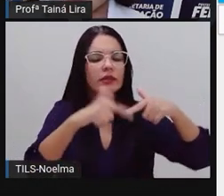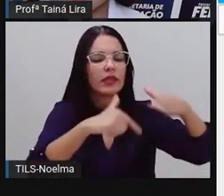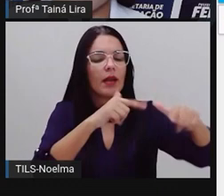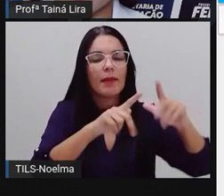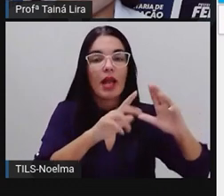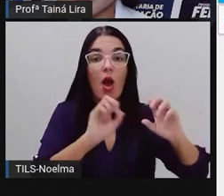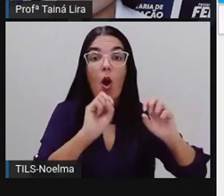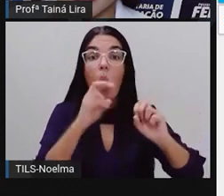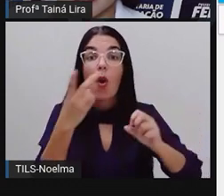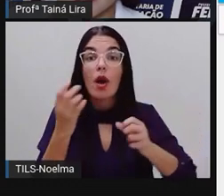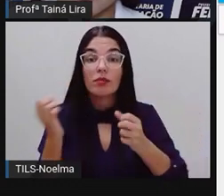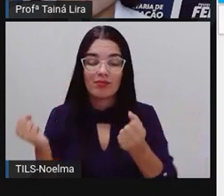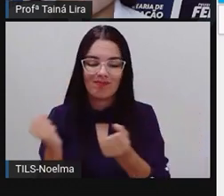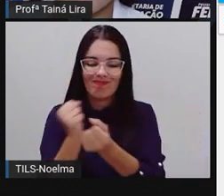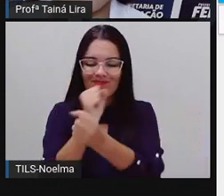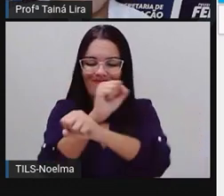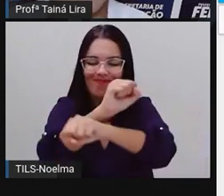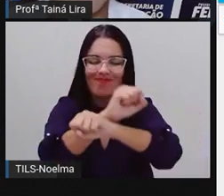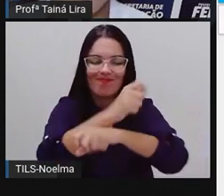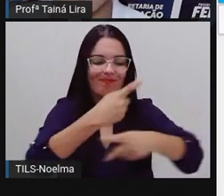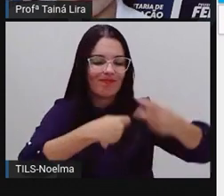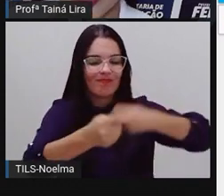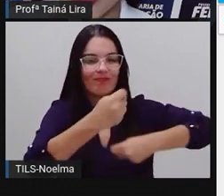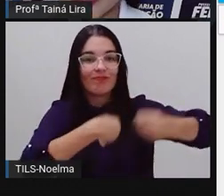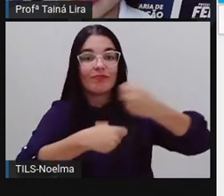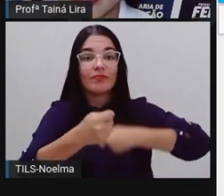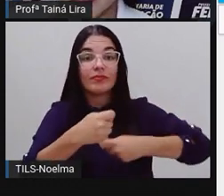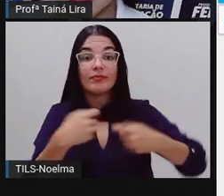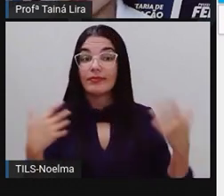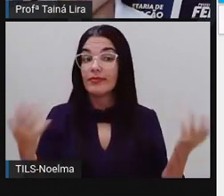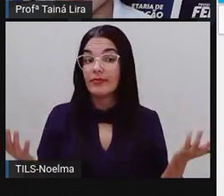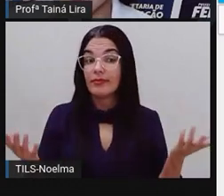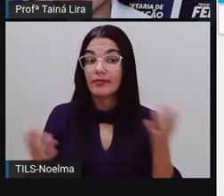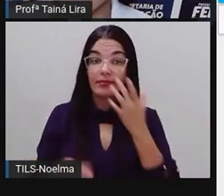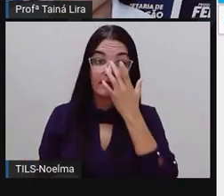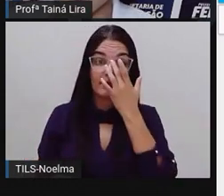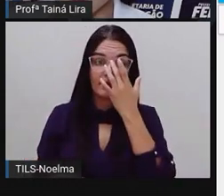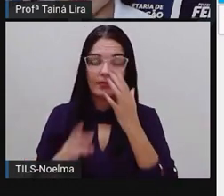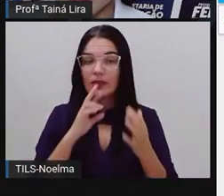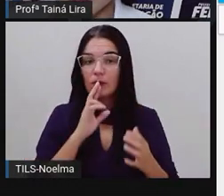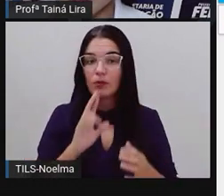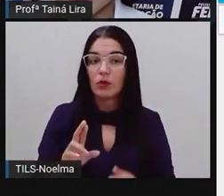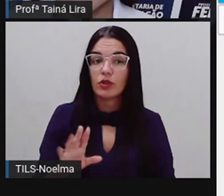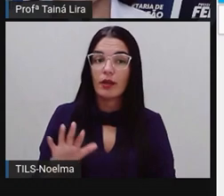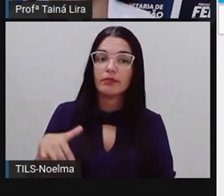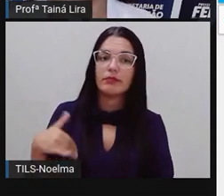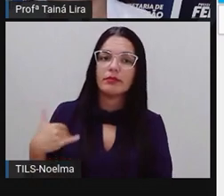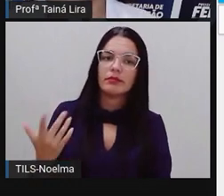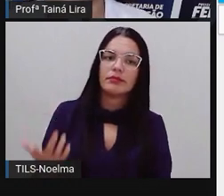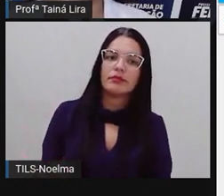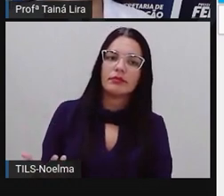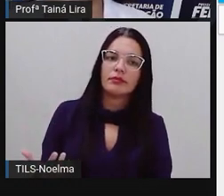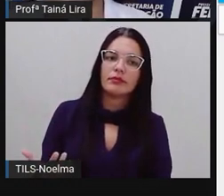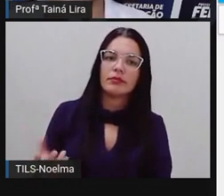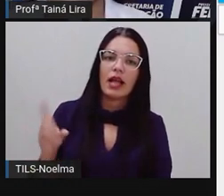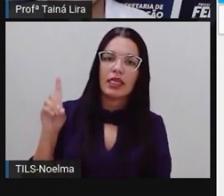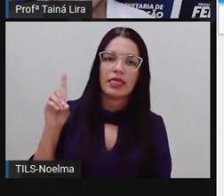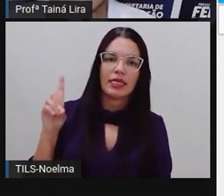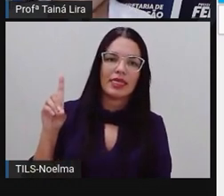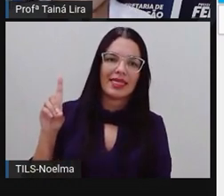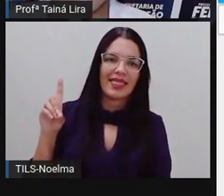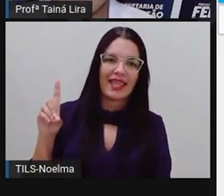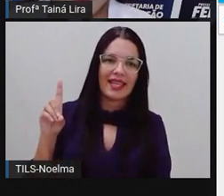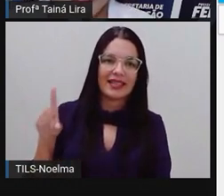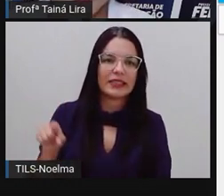trabalhar ou eram levados para o mercado de escravos para serem vendidos E lembra que a pro Falou olha lá e lisinho